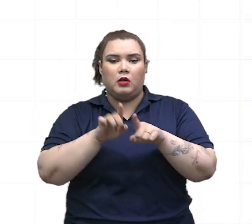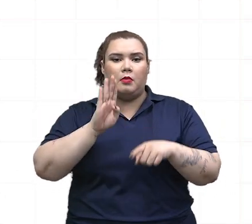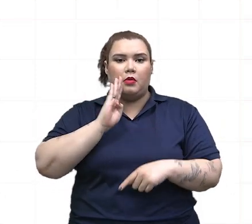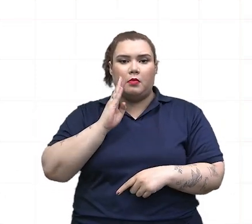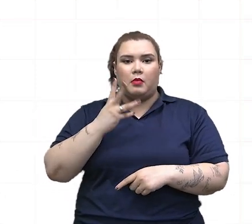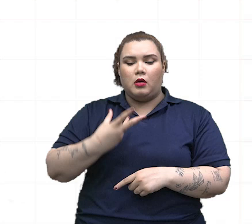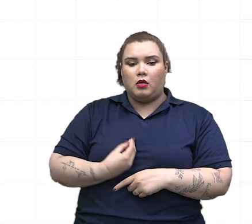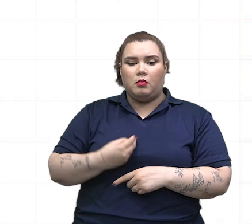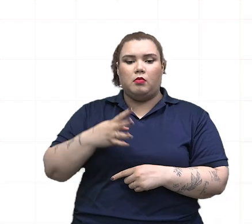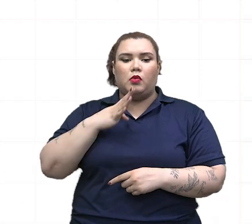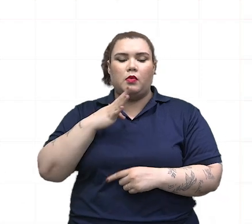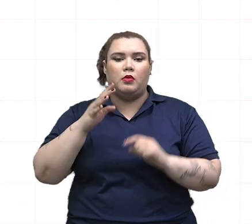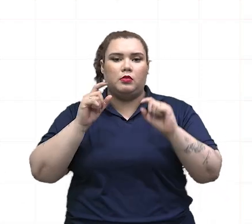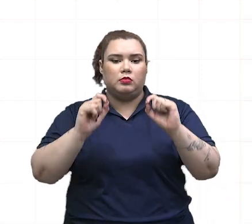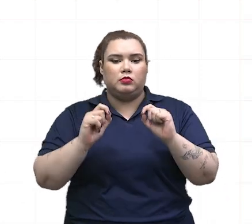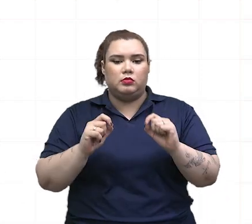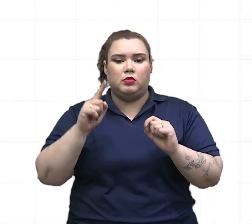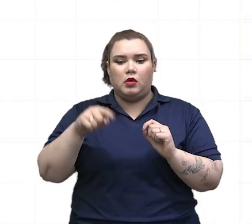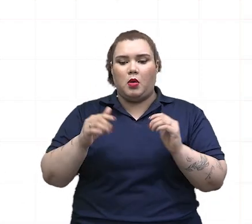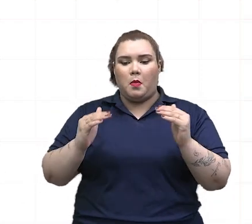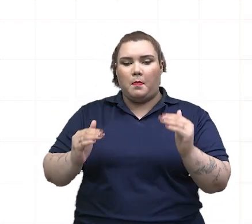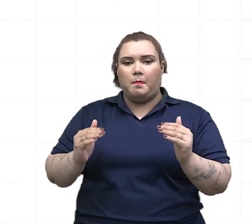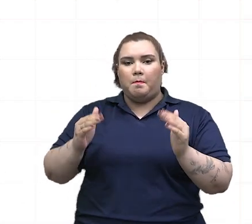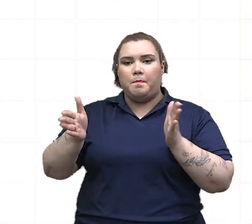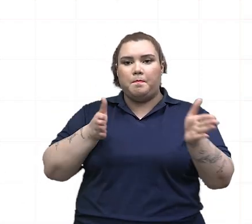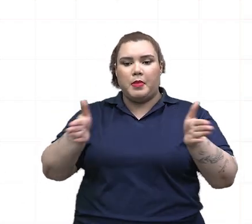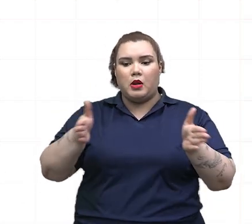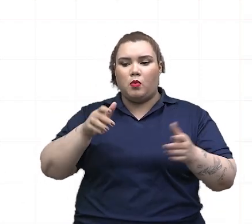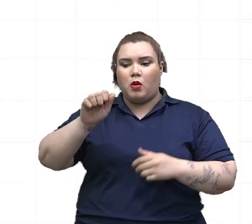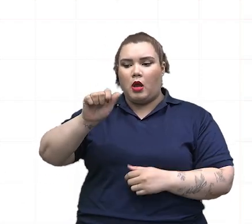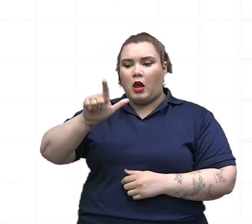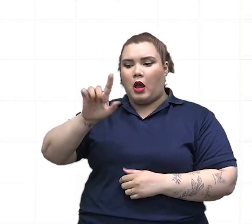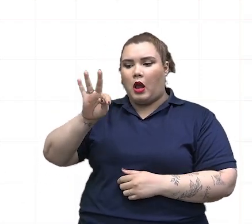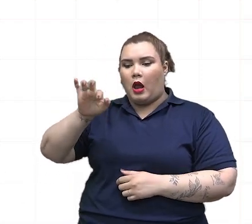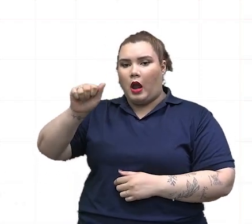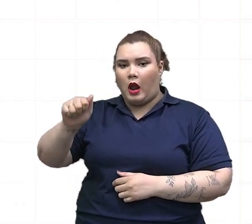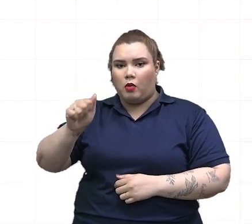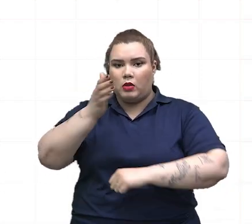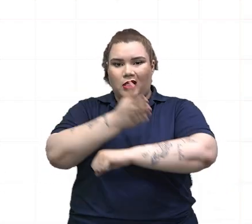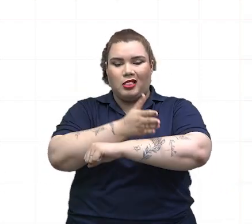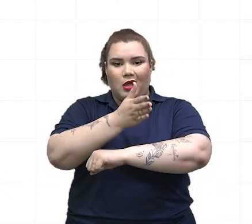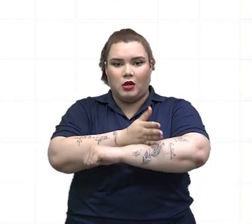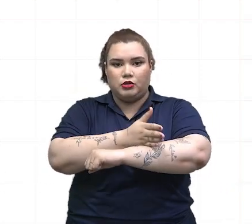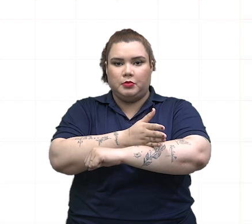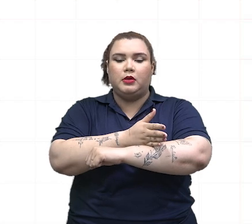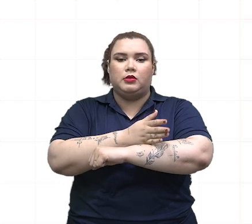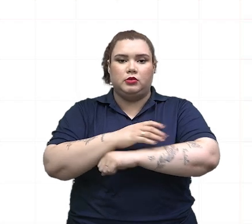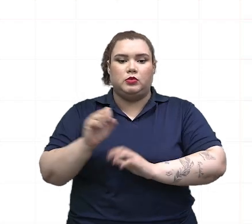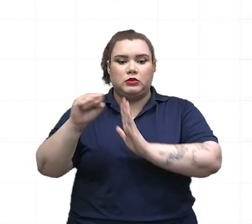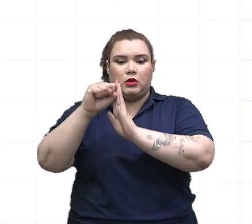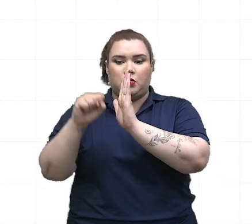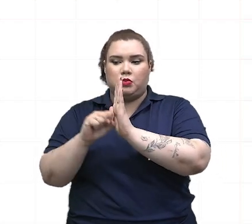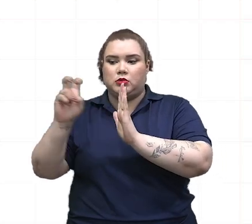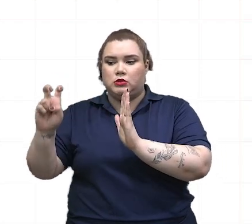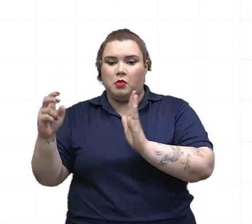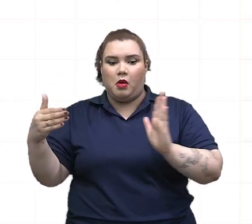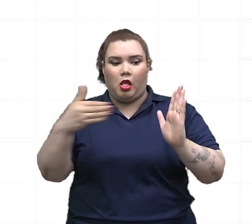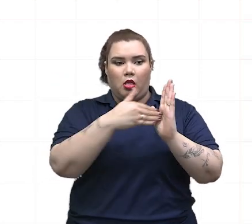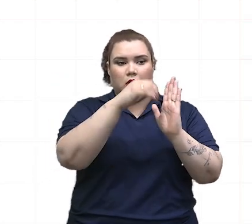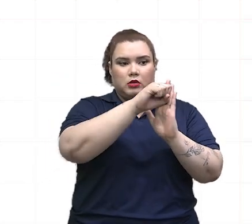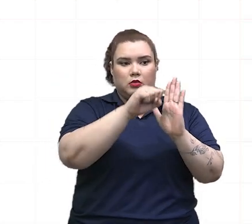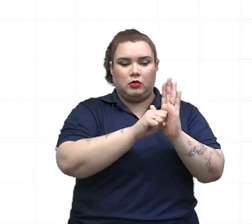é conhecido como a Alta Idade Média, que vai do século V ao século X. Onde temos o crescimento